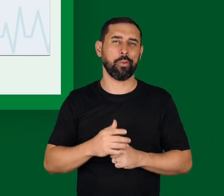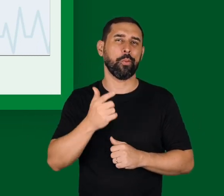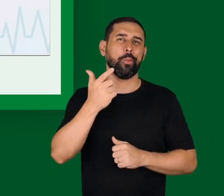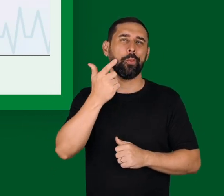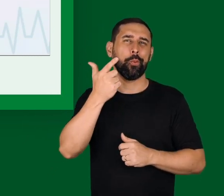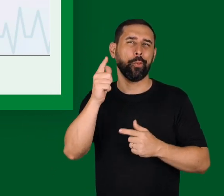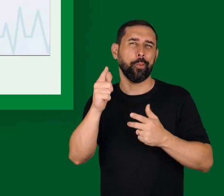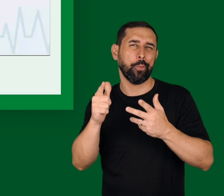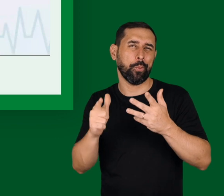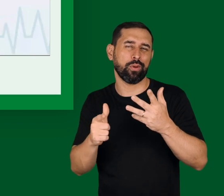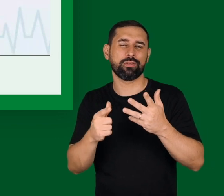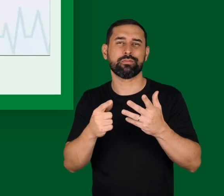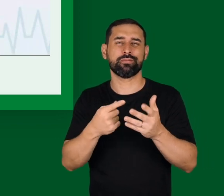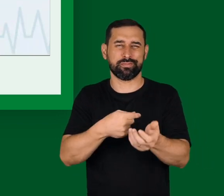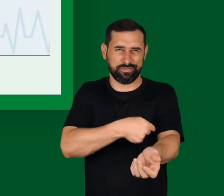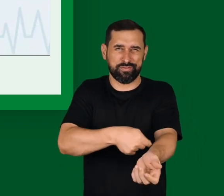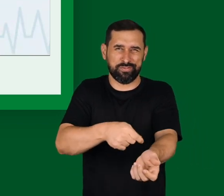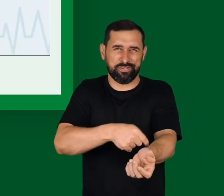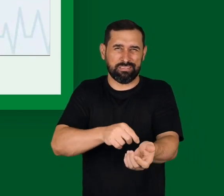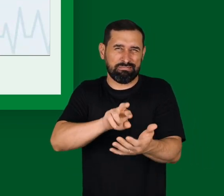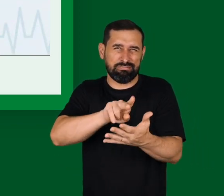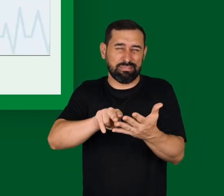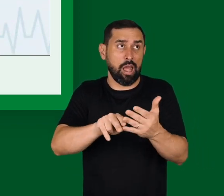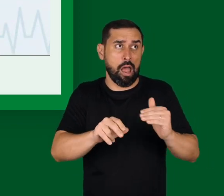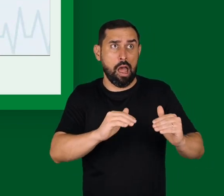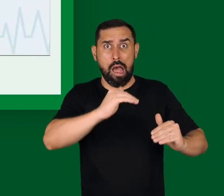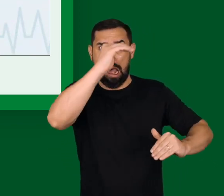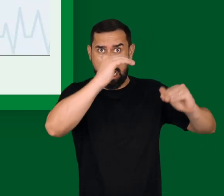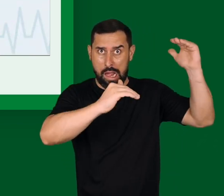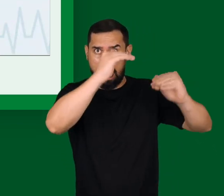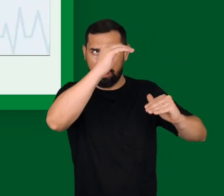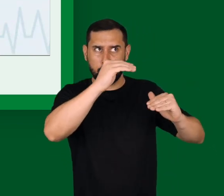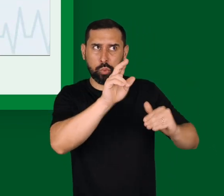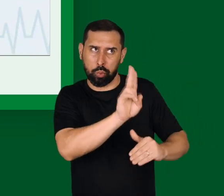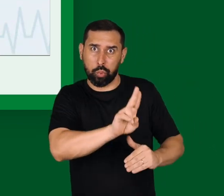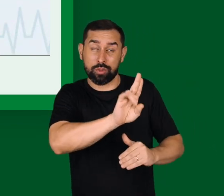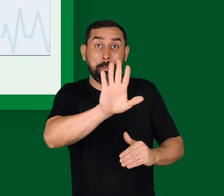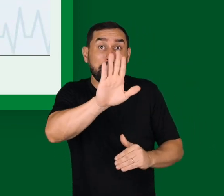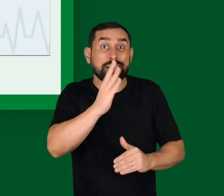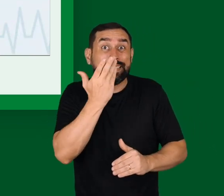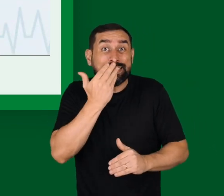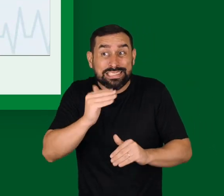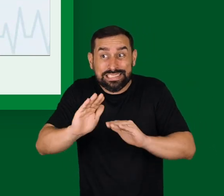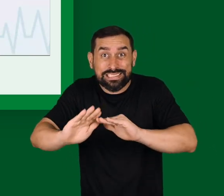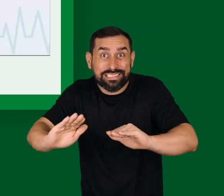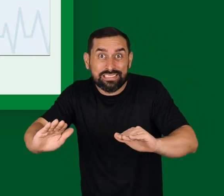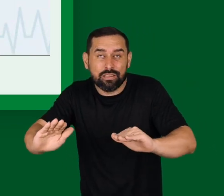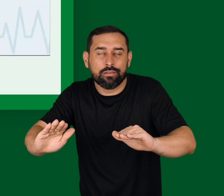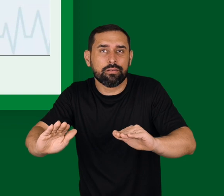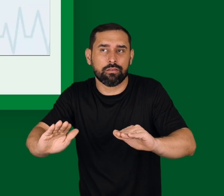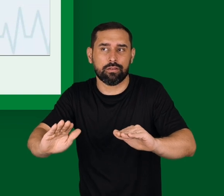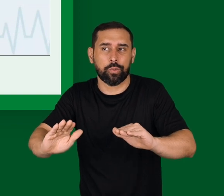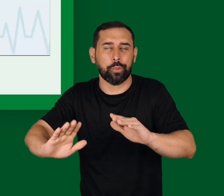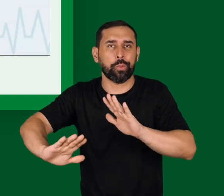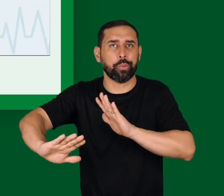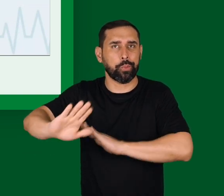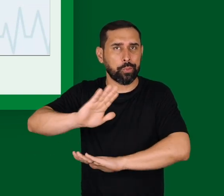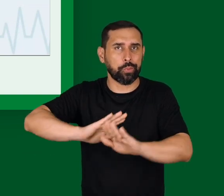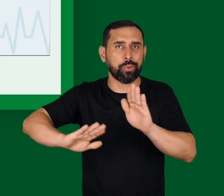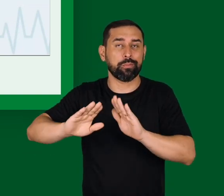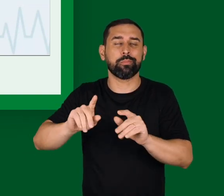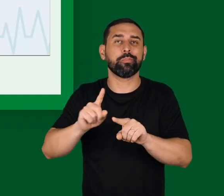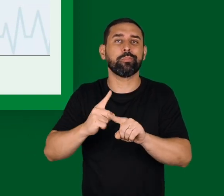cerebral. As veias subclávias, que são muito usadas em adulto, em criança, hoje a gente tem que ter uma atenção por